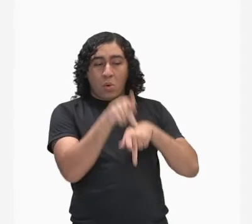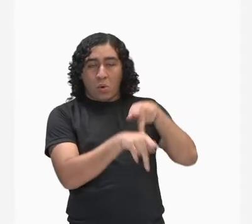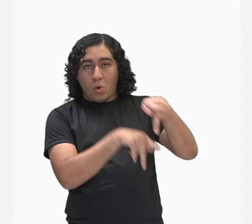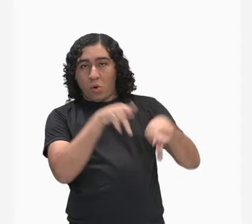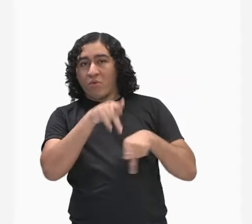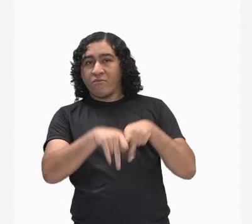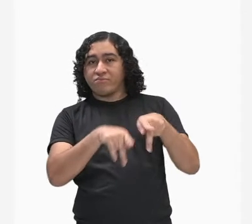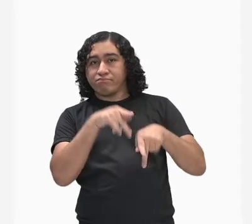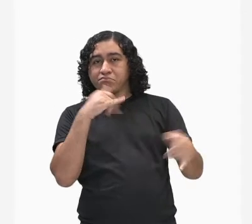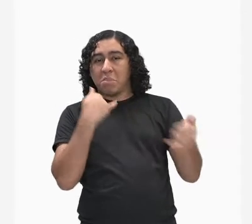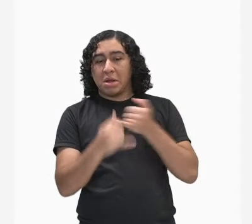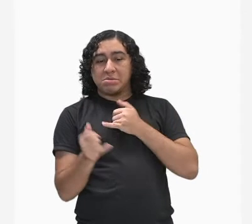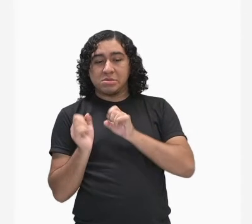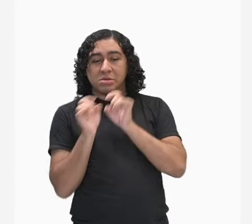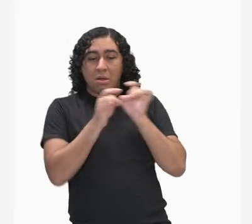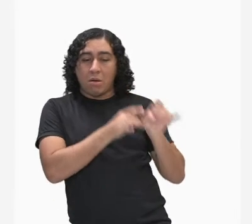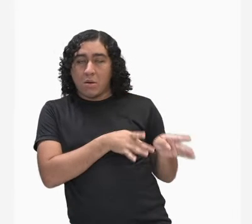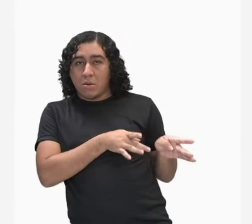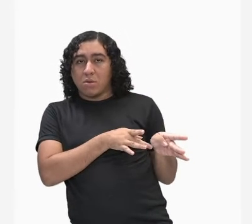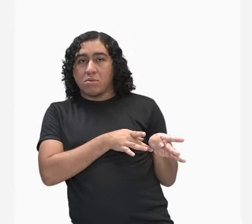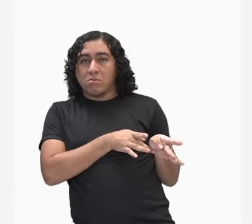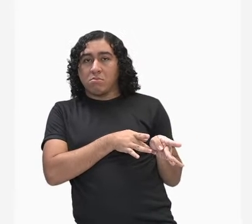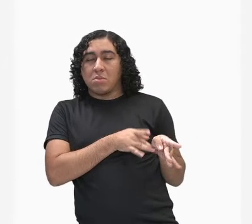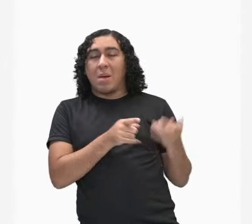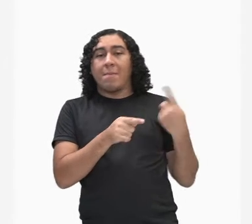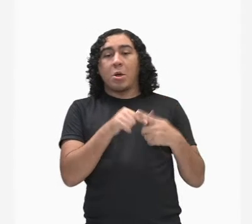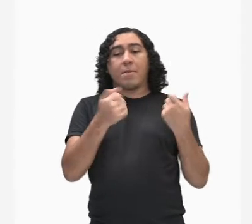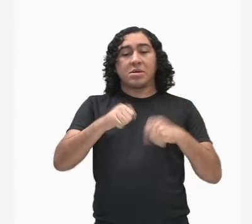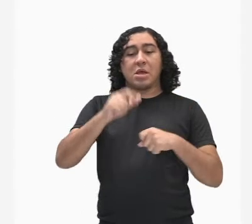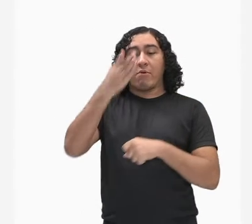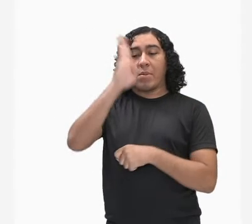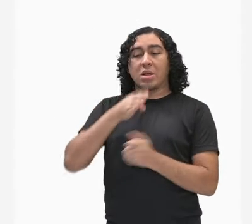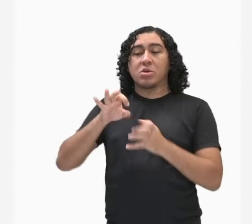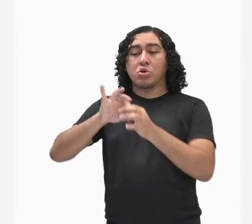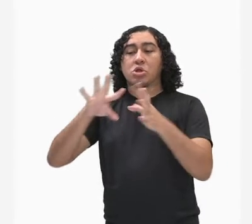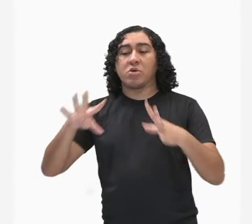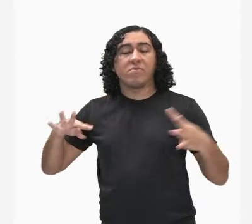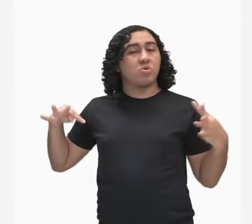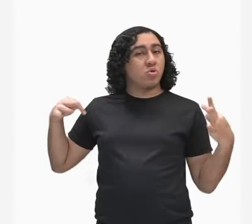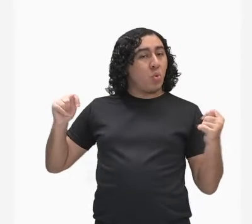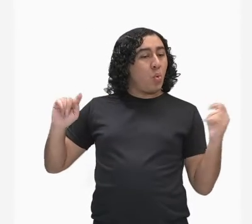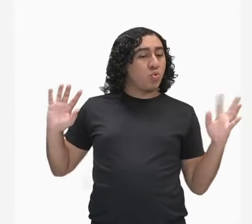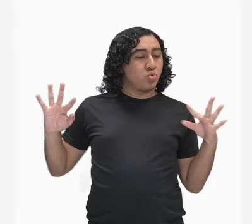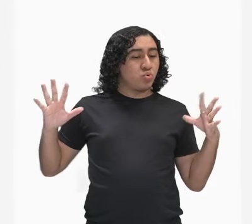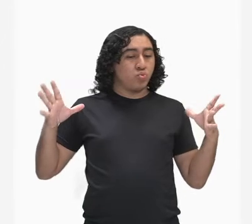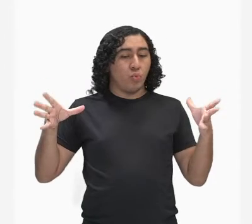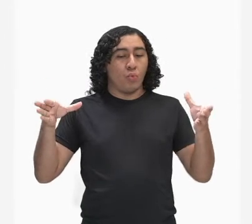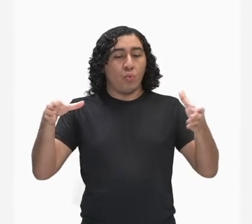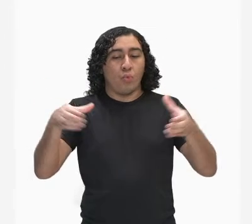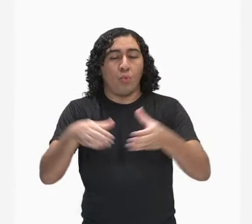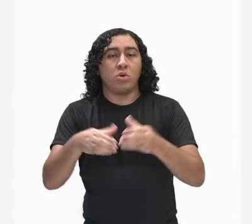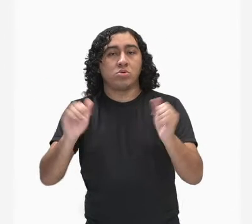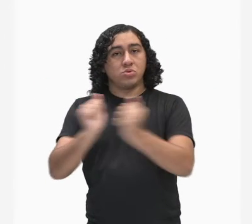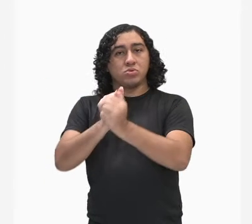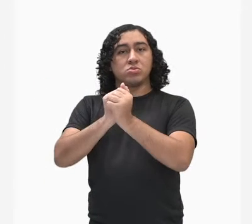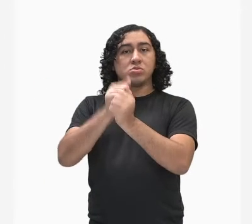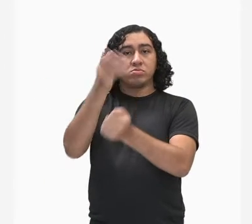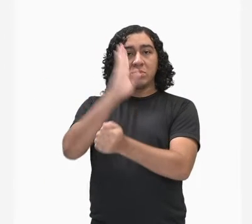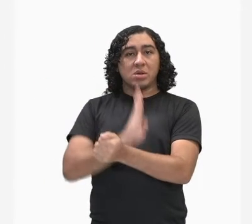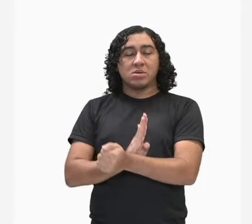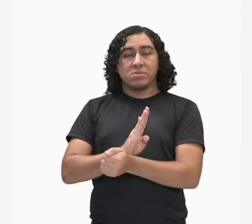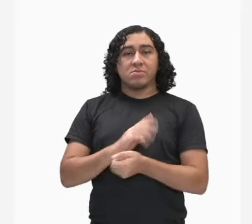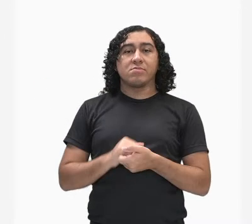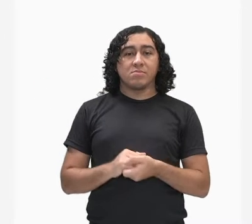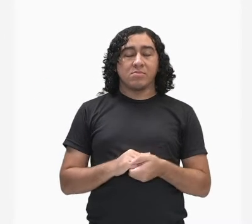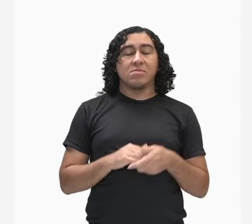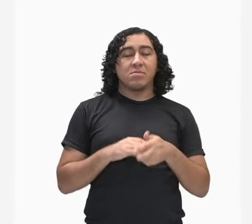de uma nação em que todos fossem incluídos, todos fossem incluídos como nação. Essa